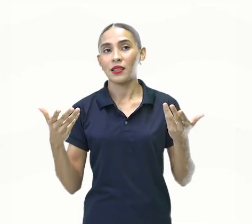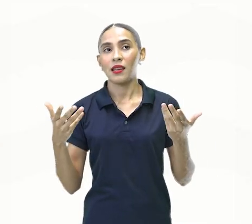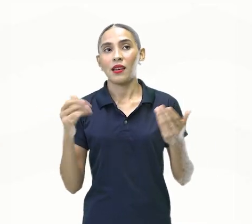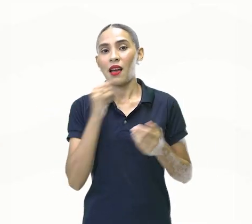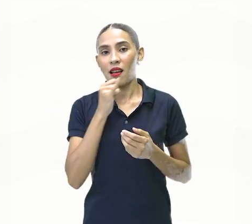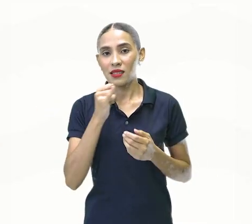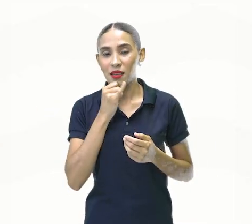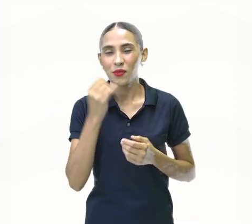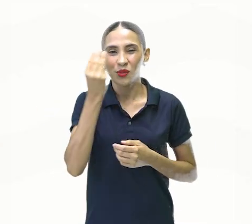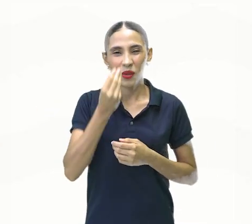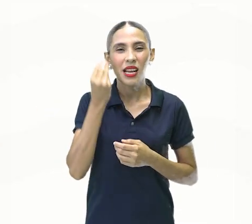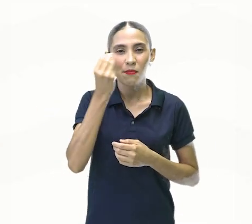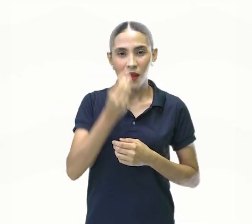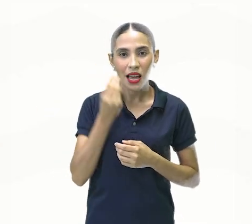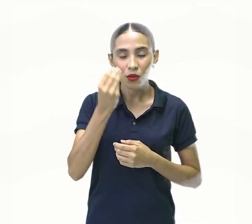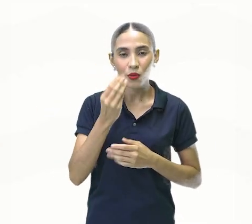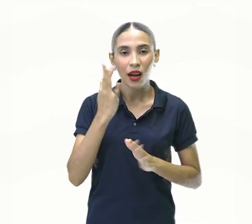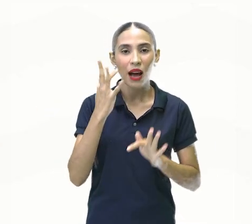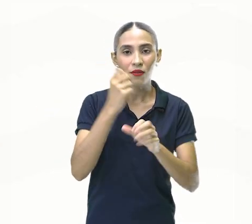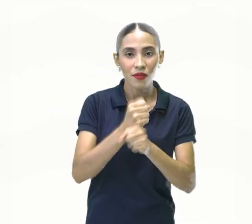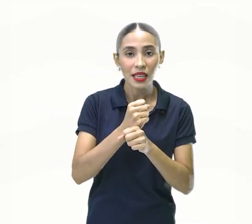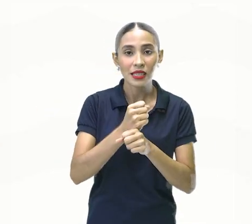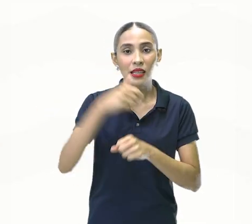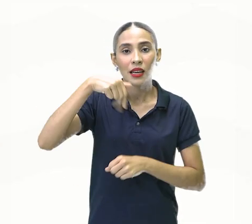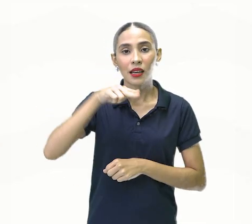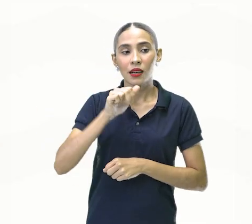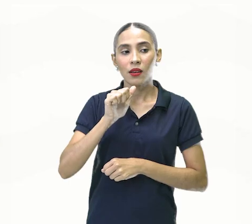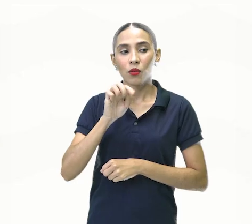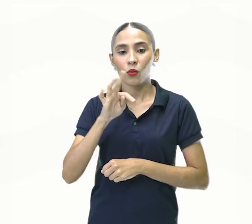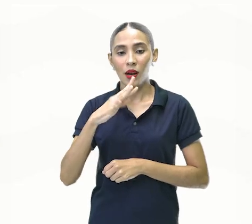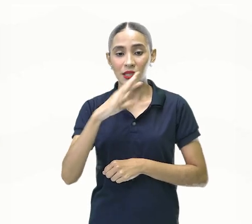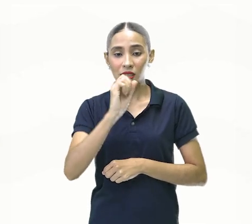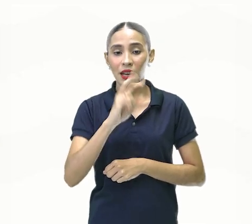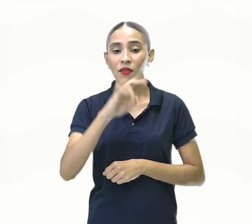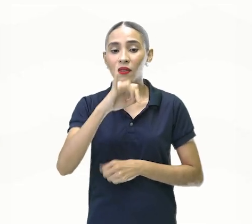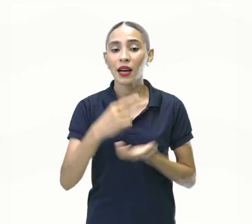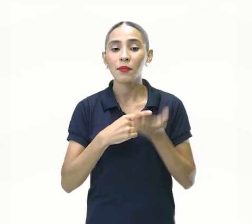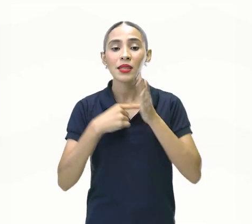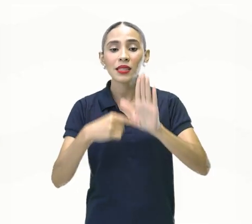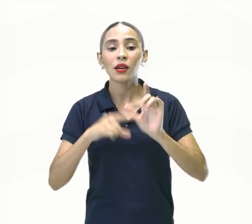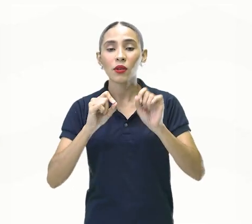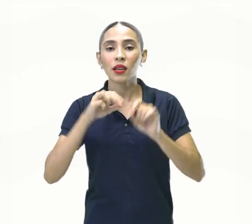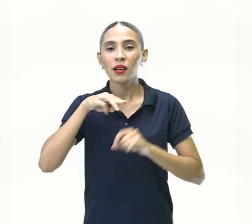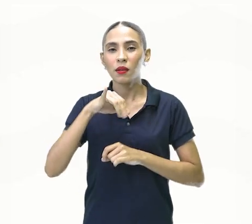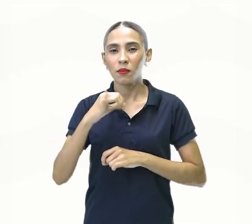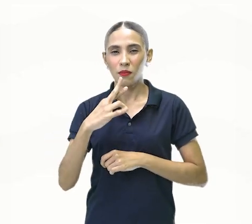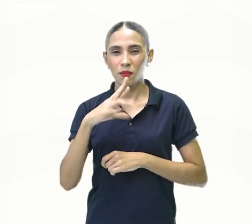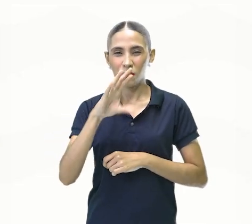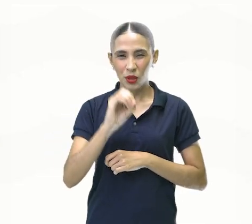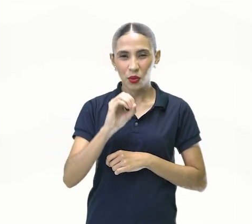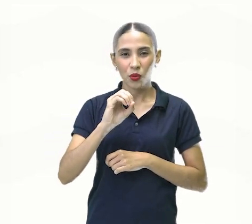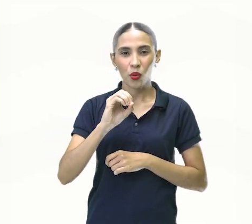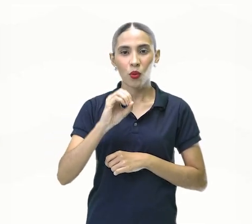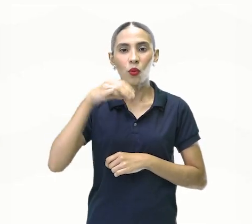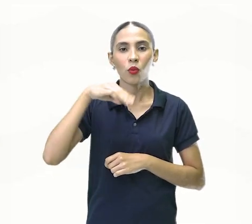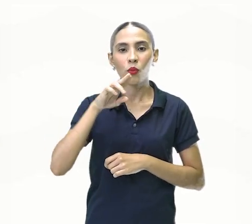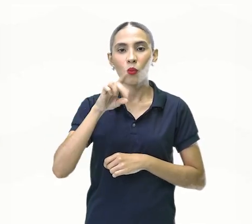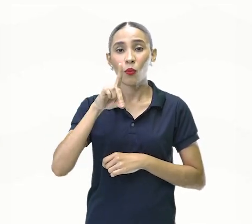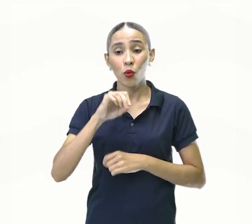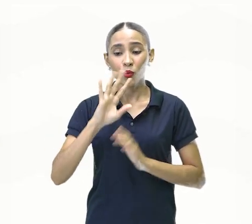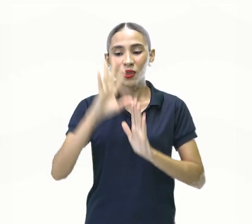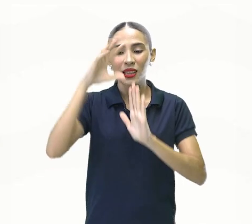esse experimento, a física quântica estabelece que no micromundo do átomo